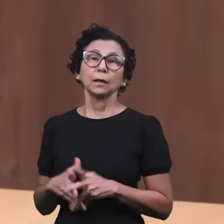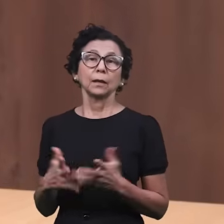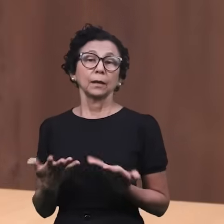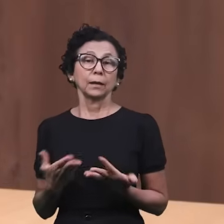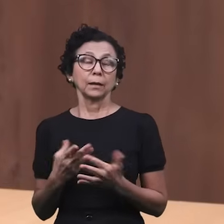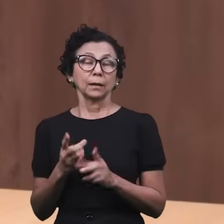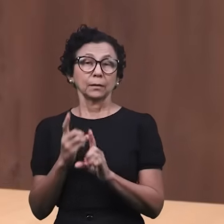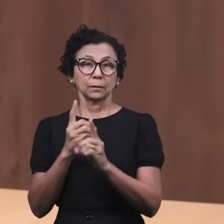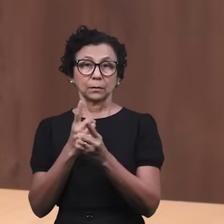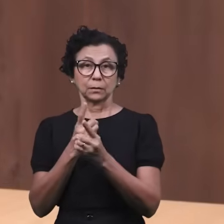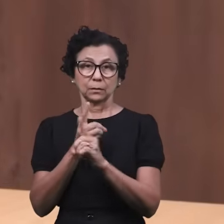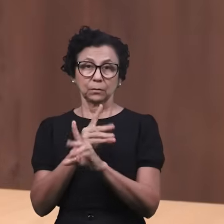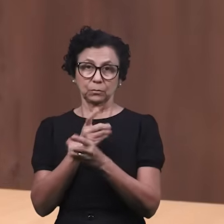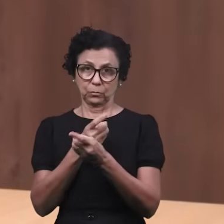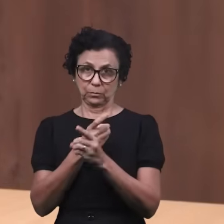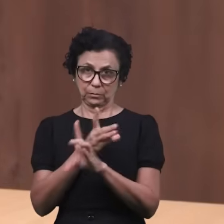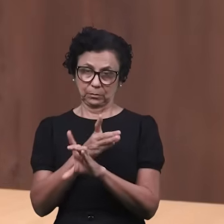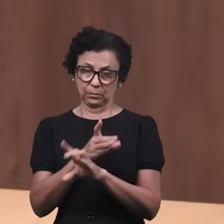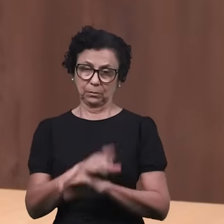doutrina, ela